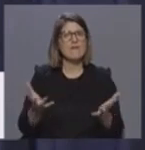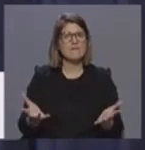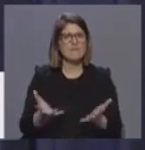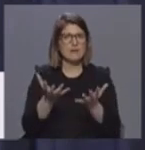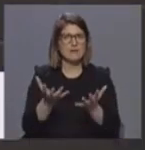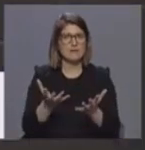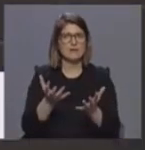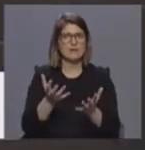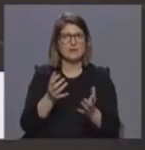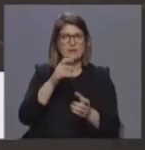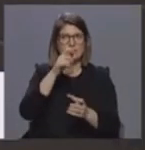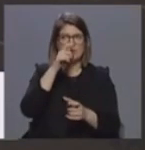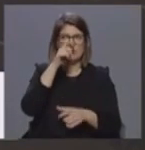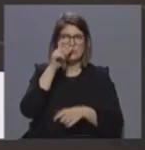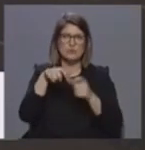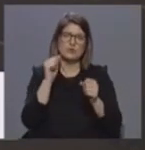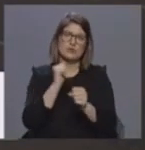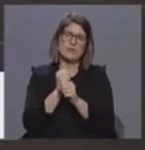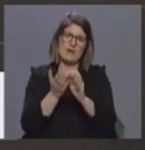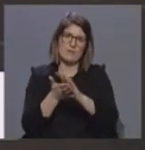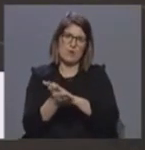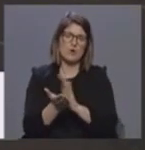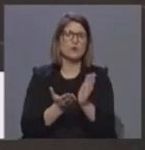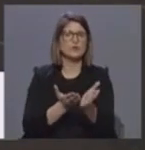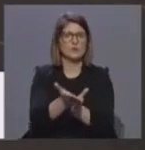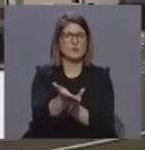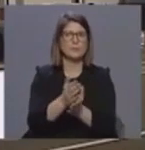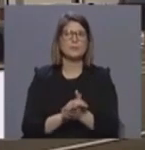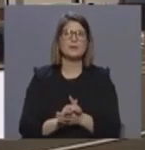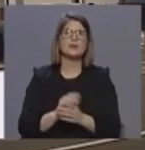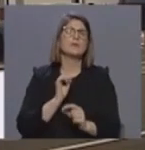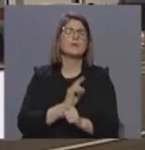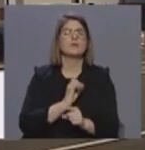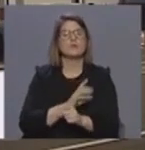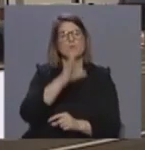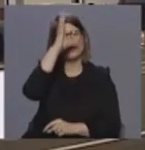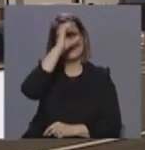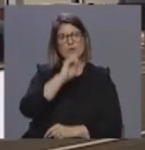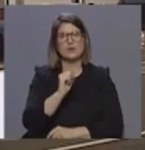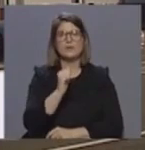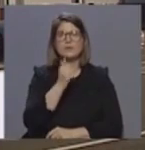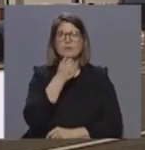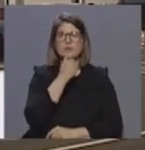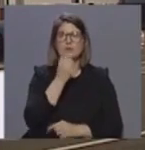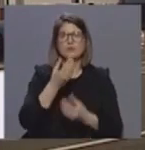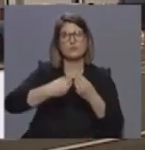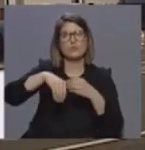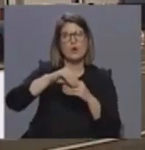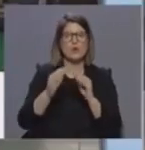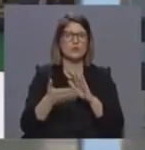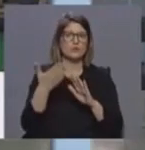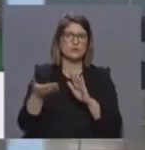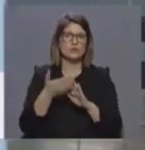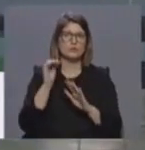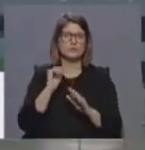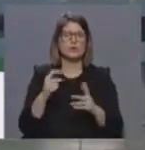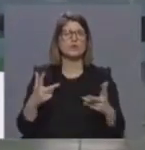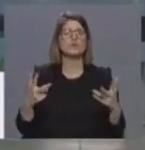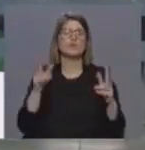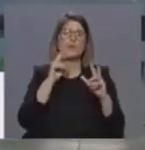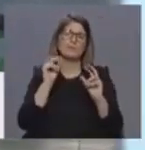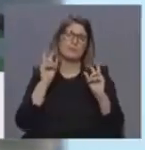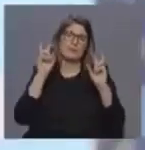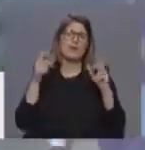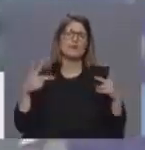a manutenção do nível de emprego. De igual modo, o Governo criou uma medida de apoio urgente à Tesouraria das